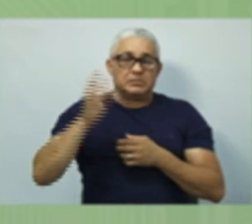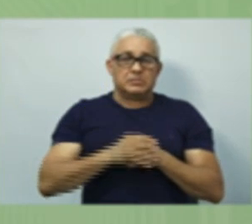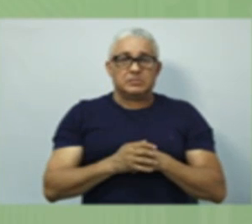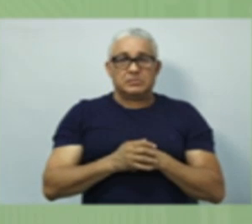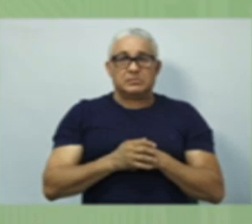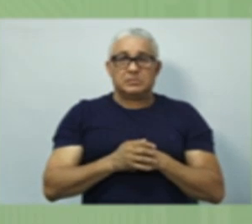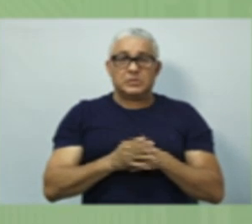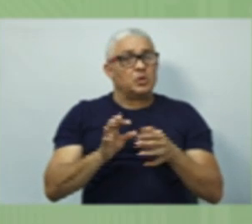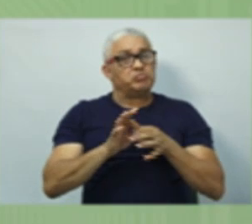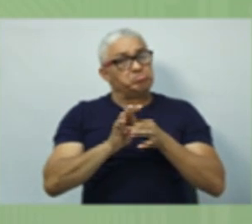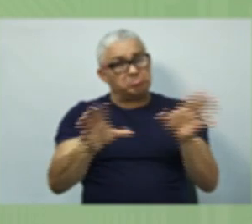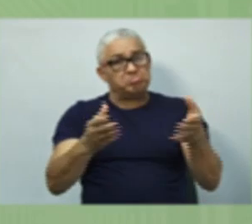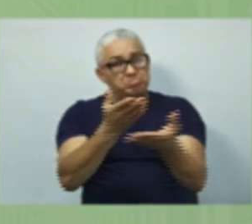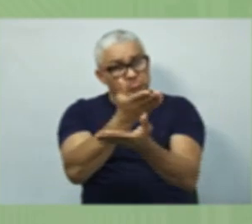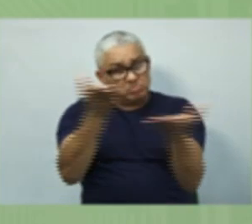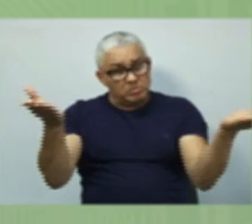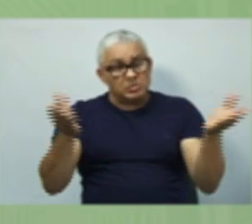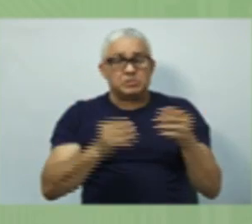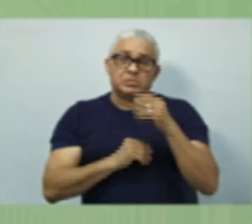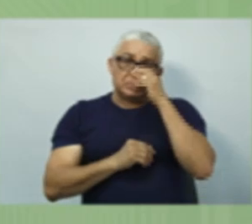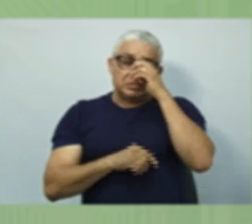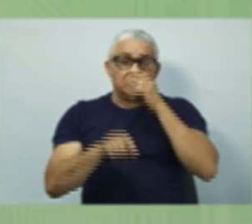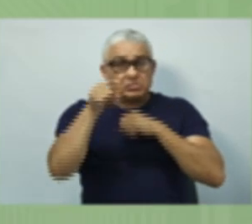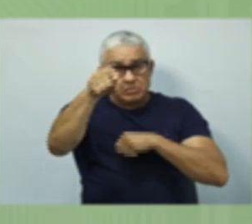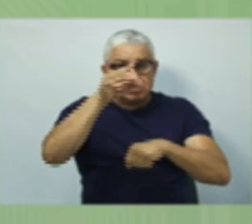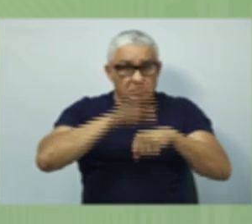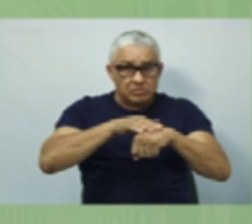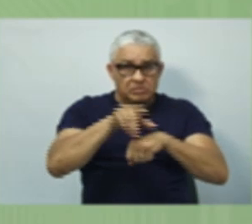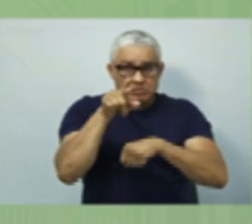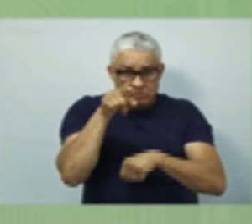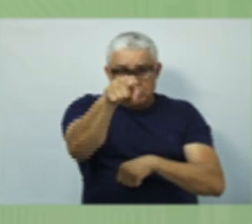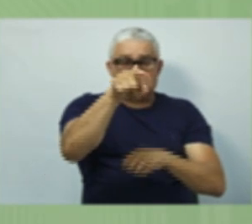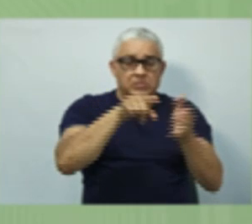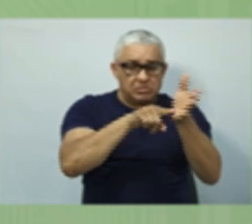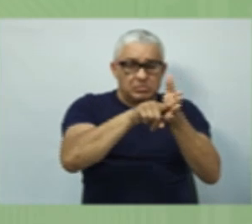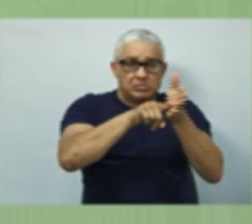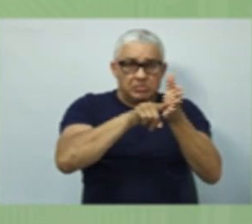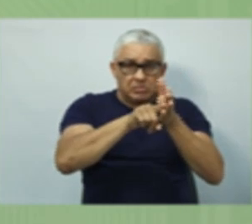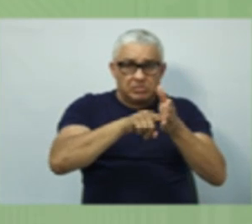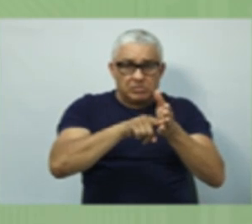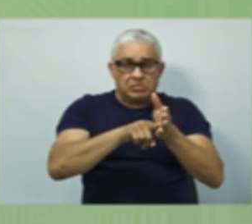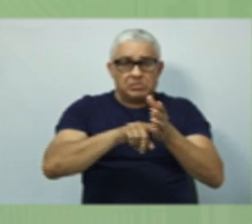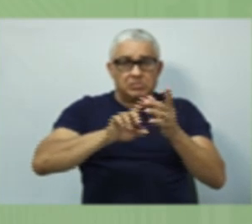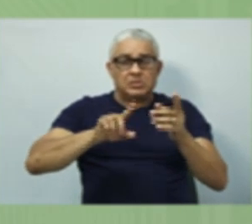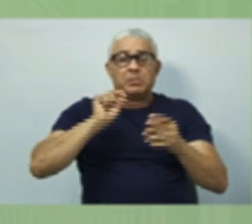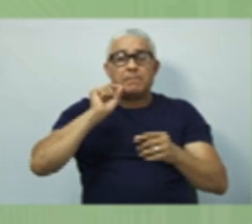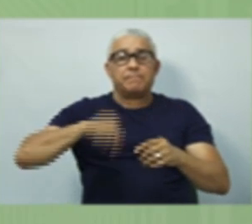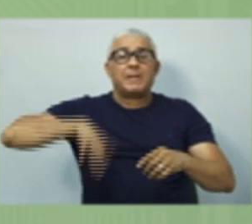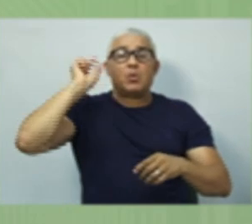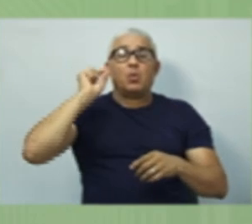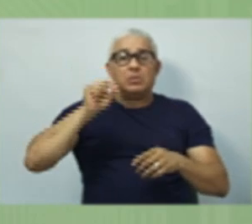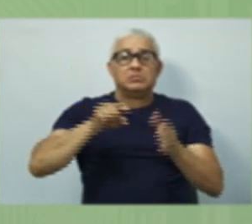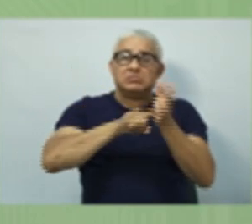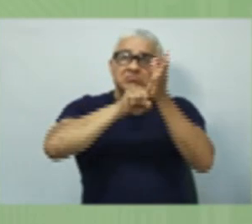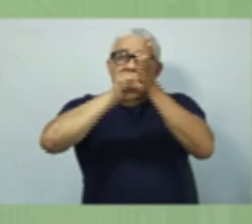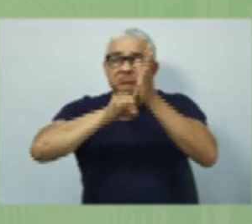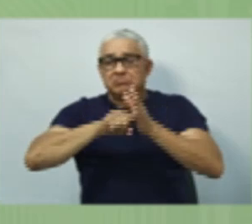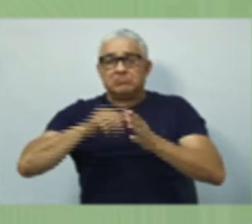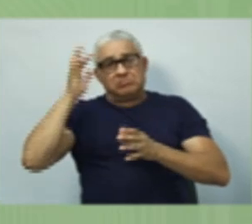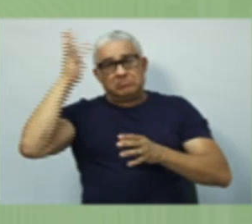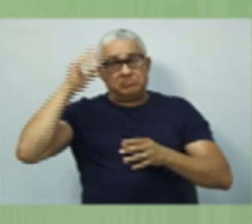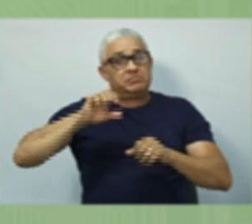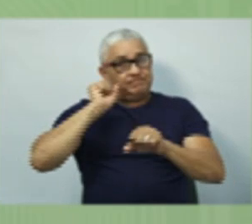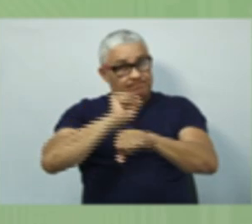nós deixamos aí para que vocês pesquisassem mais sobre as teorias. Então nós esperamos que vocês